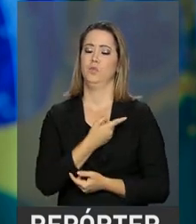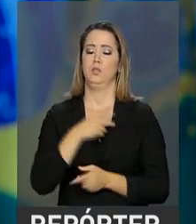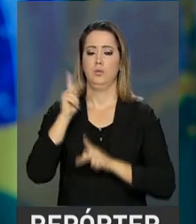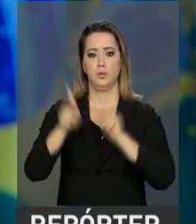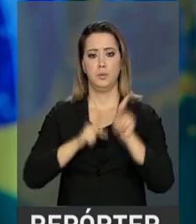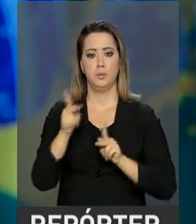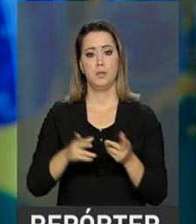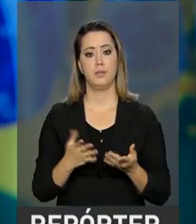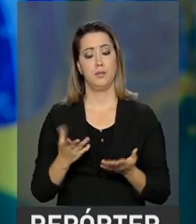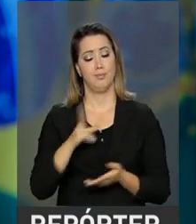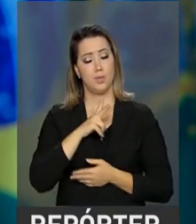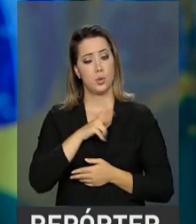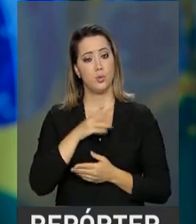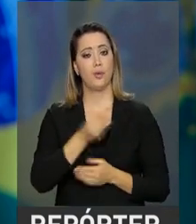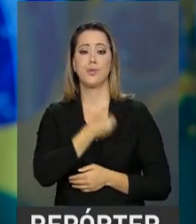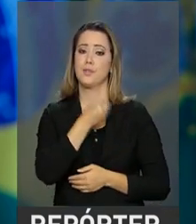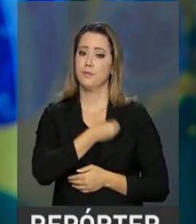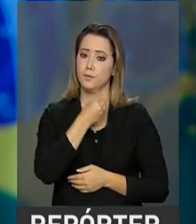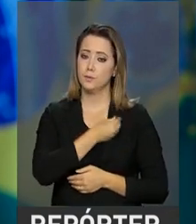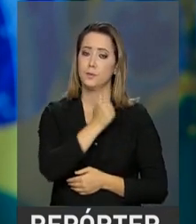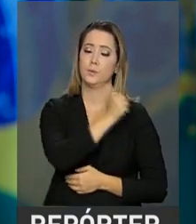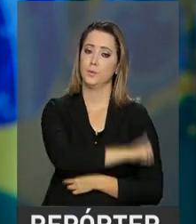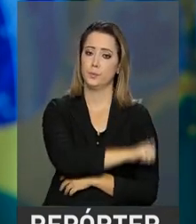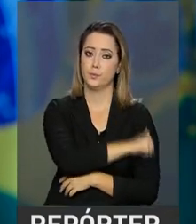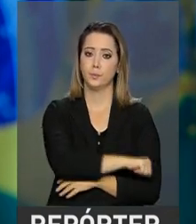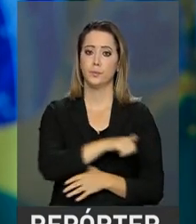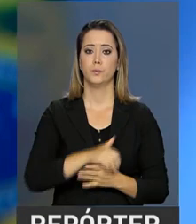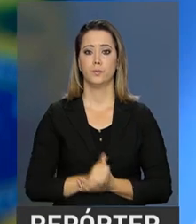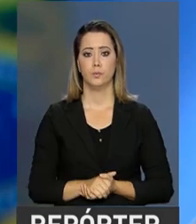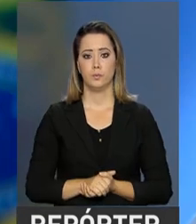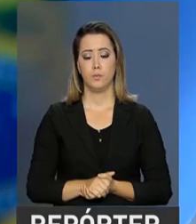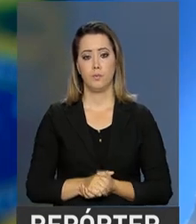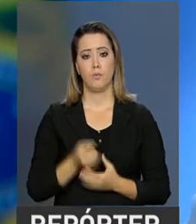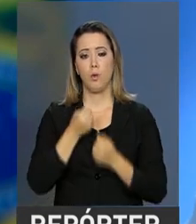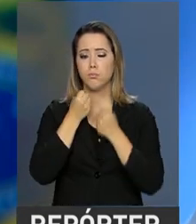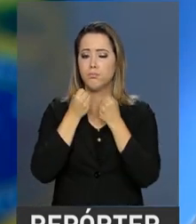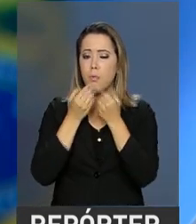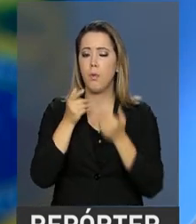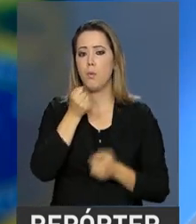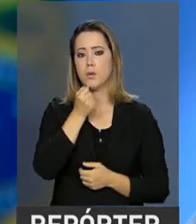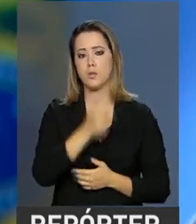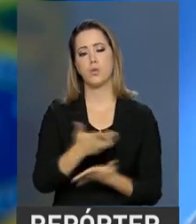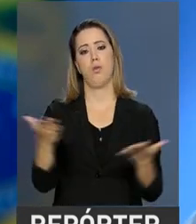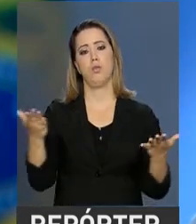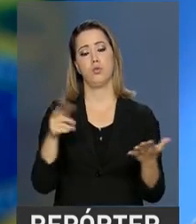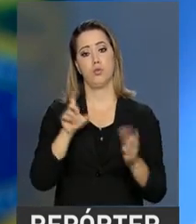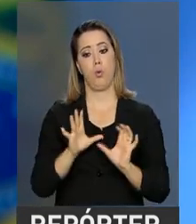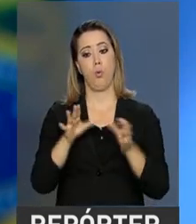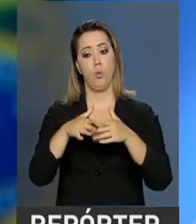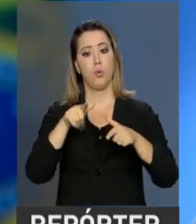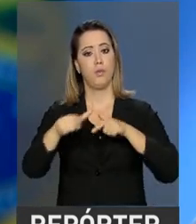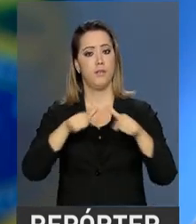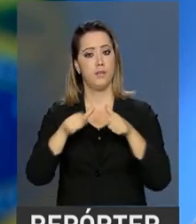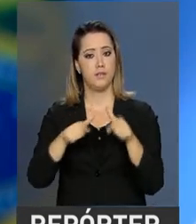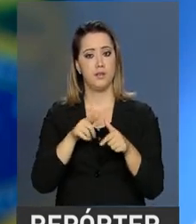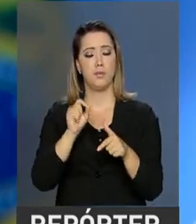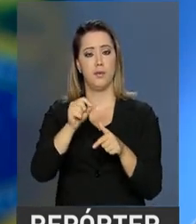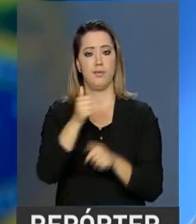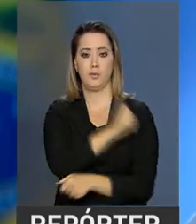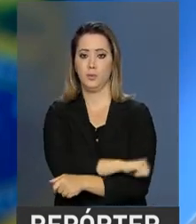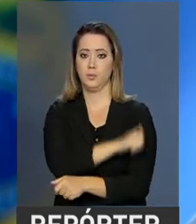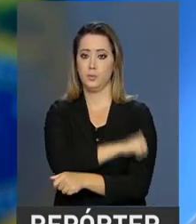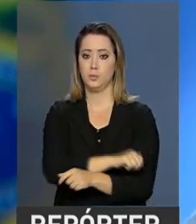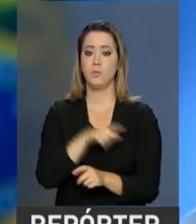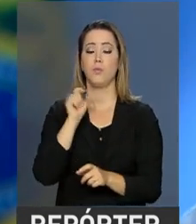brasileiros particularmente os moradores do Rio de Janeiro desejo muito sucesso às Forças Feder que estão no Rio de